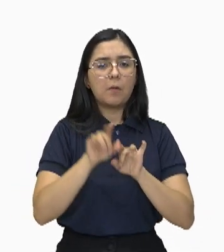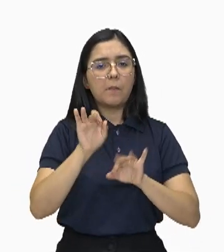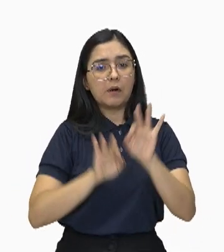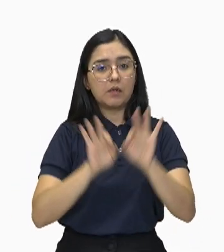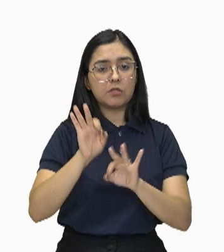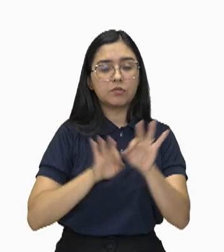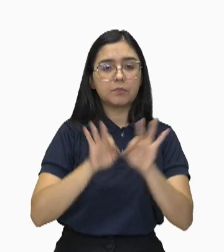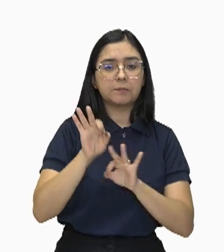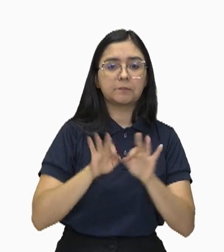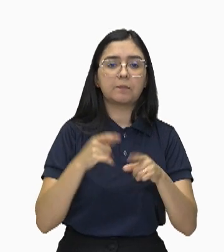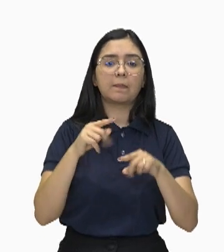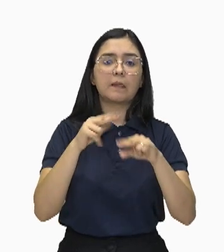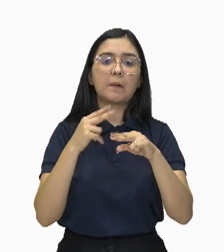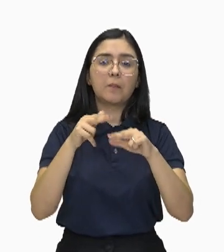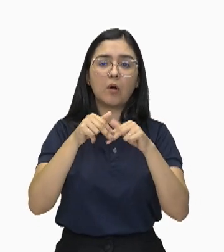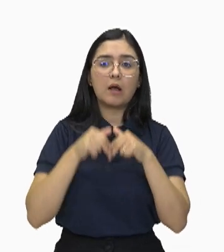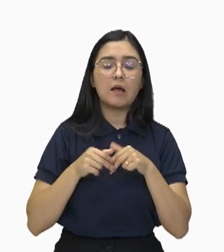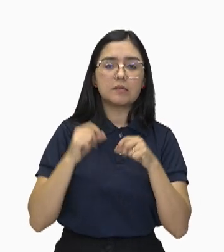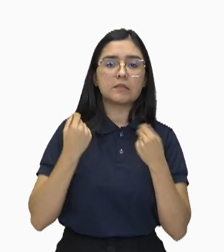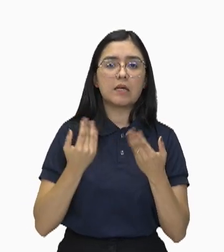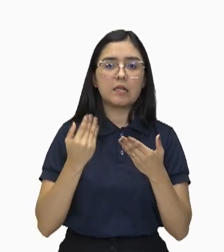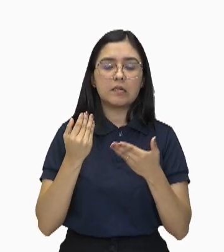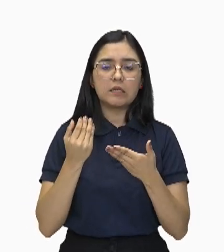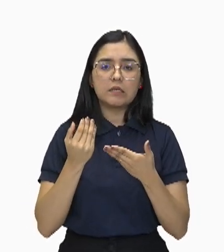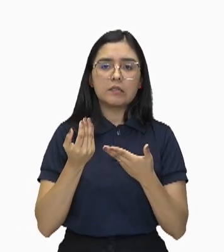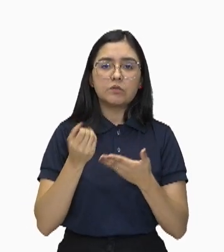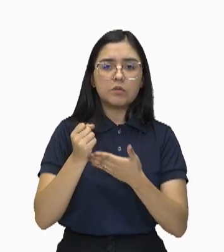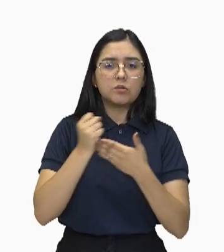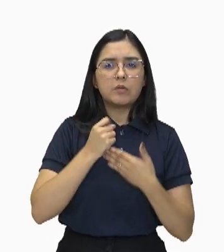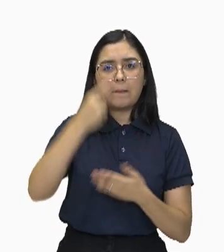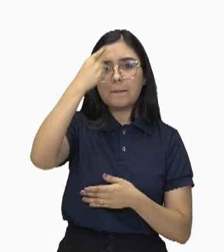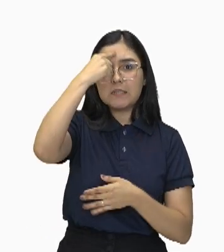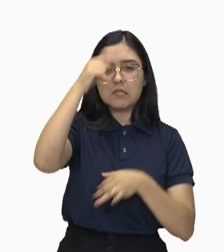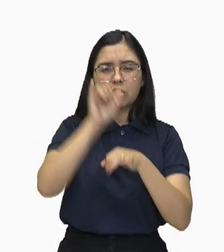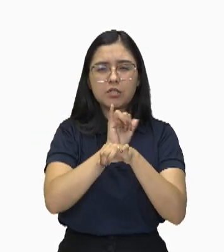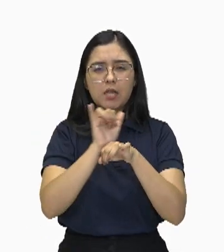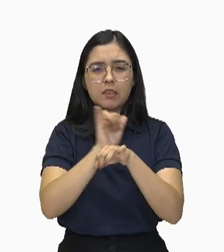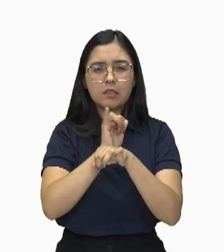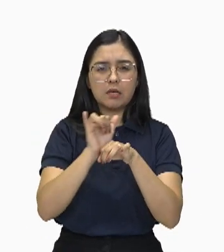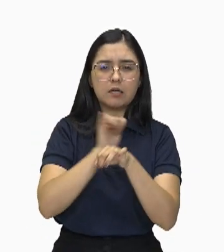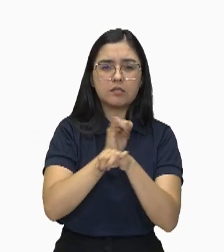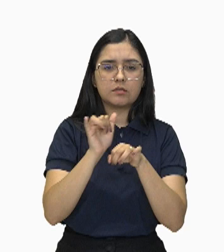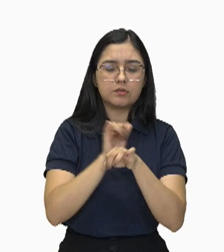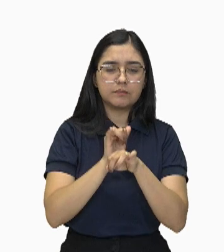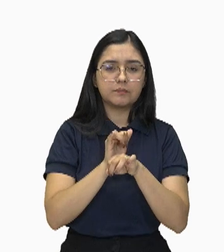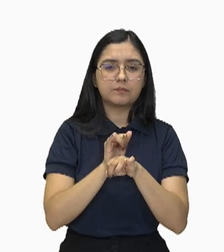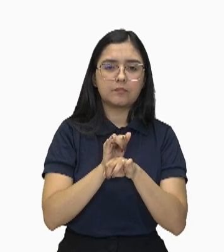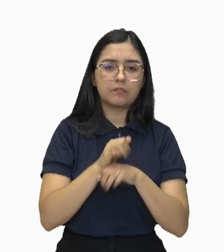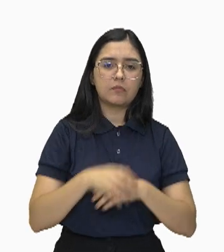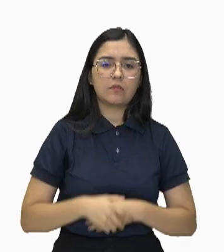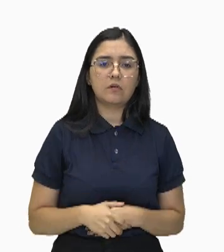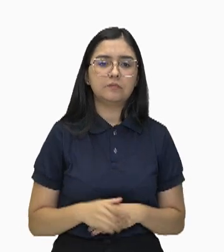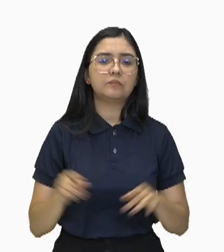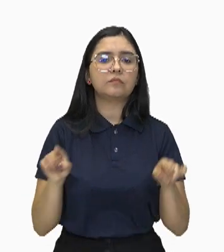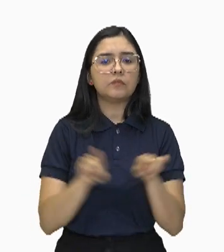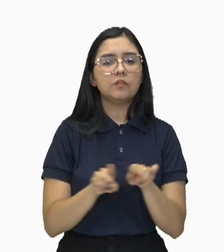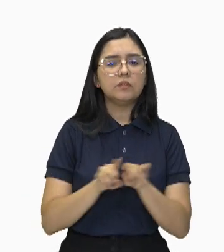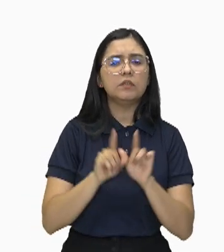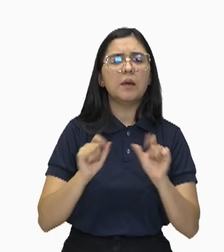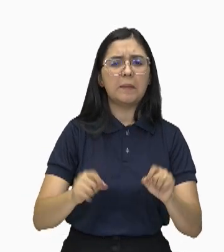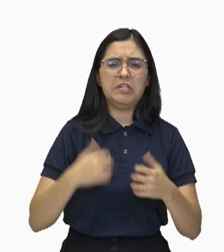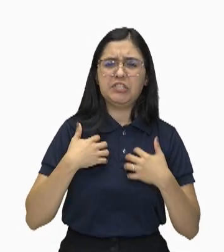planejamento, pois ensina a pensar estrategicamente e a antecipar consequências. E traz o alívio